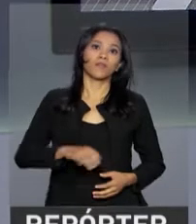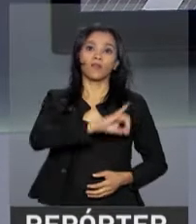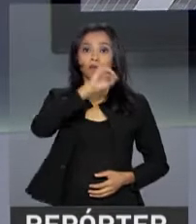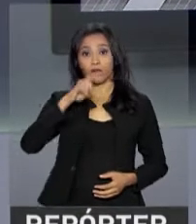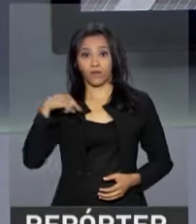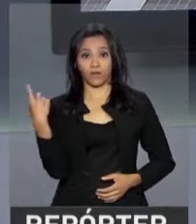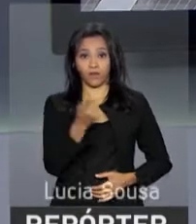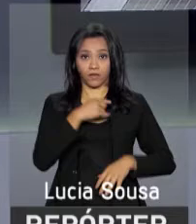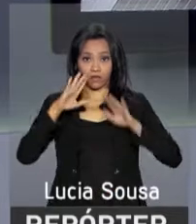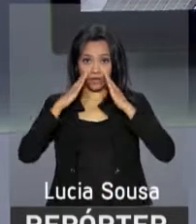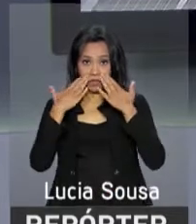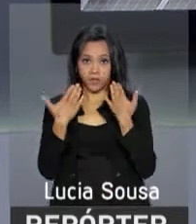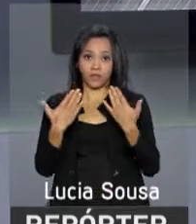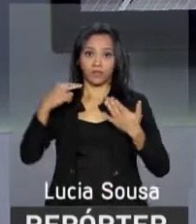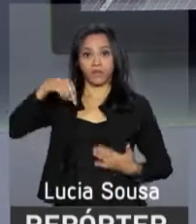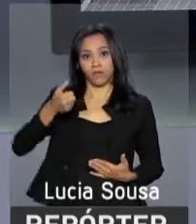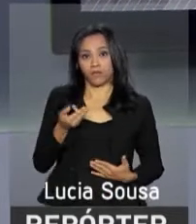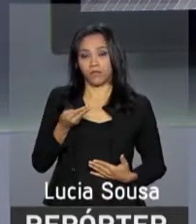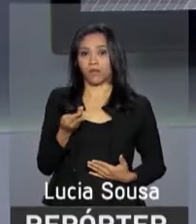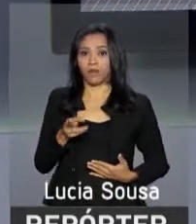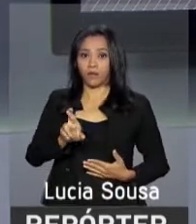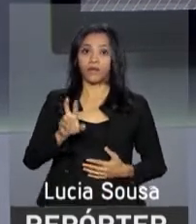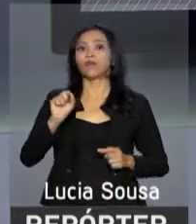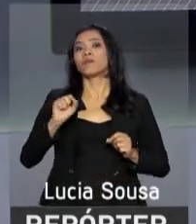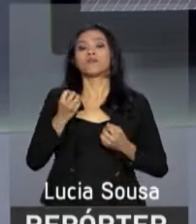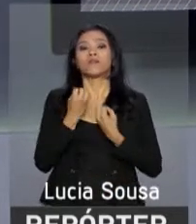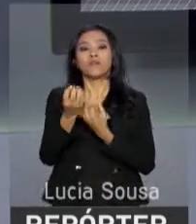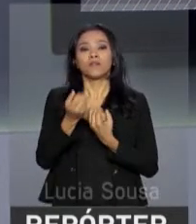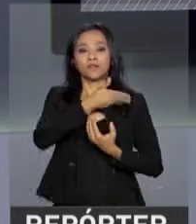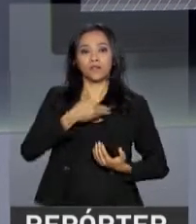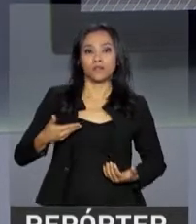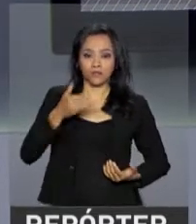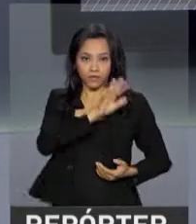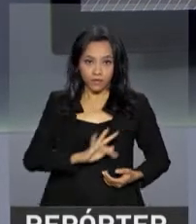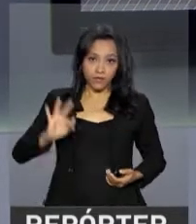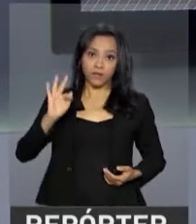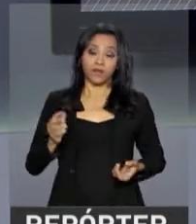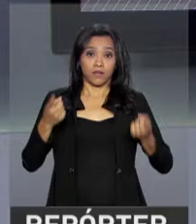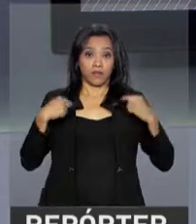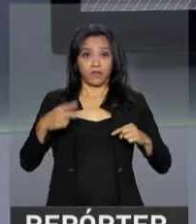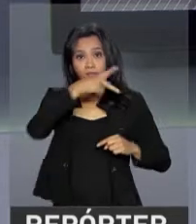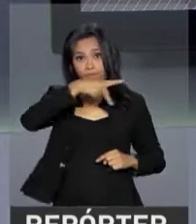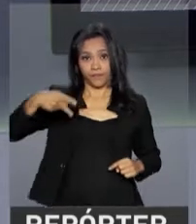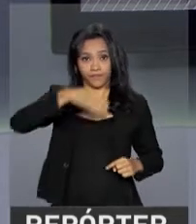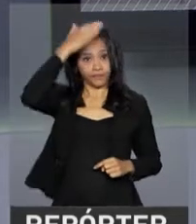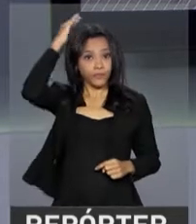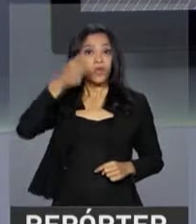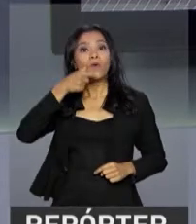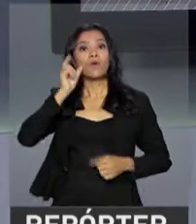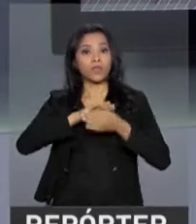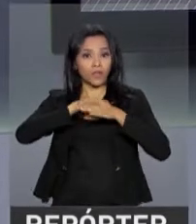Olá, voltamos agora com o repórter NBR e as notícias do governo federal. O presidente Michel Temer visitou ontem à noite o